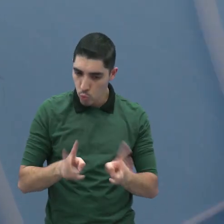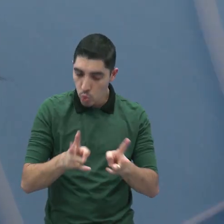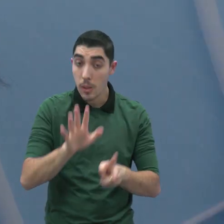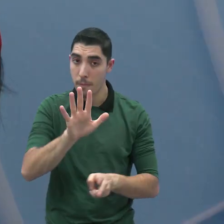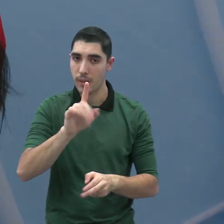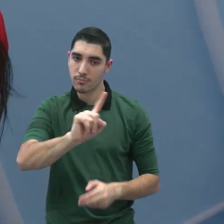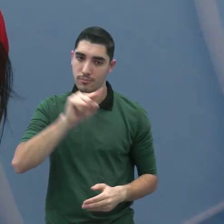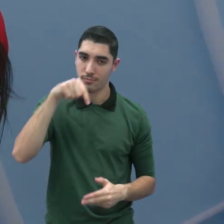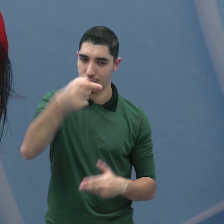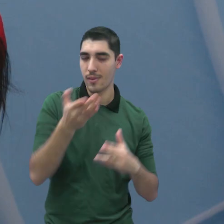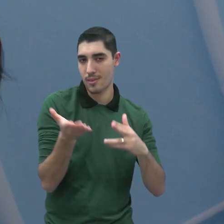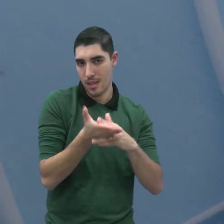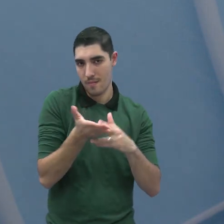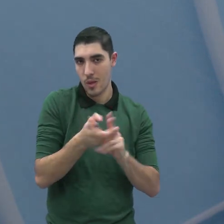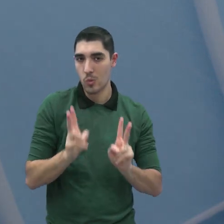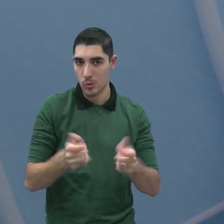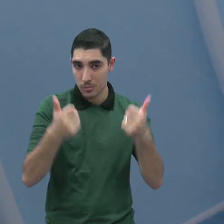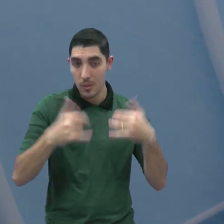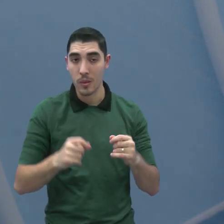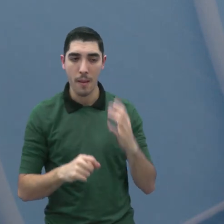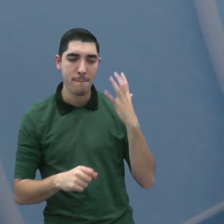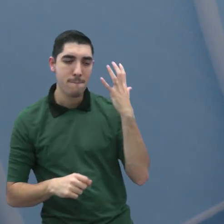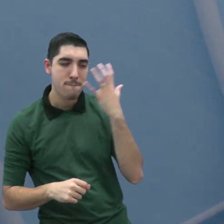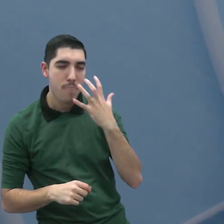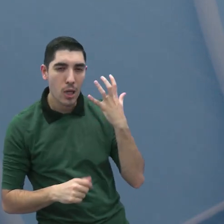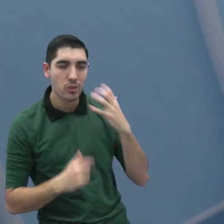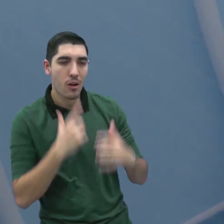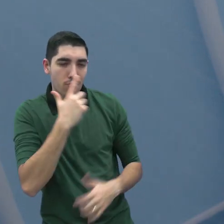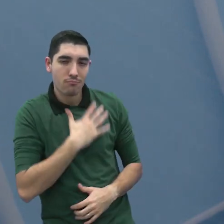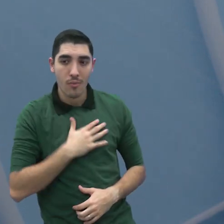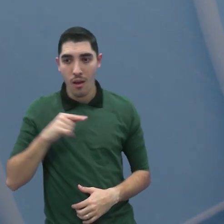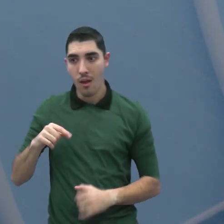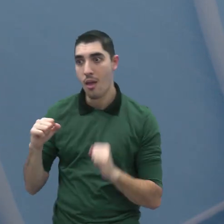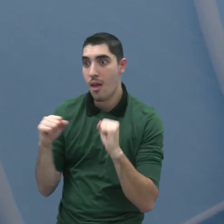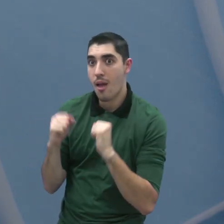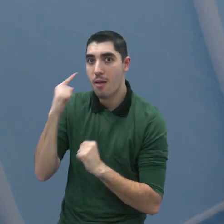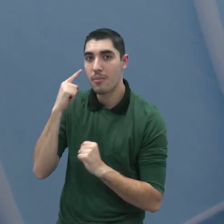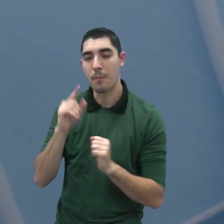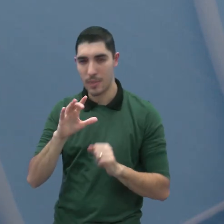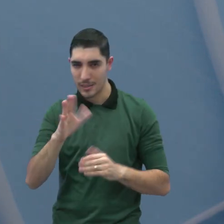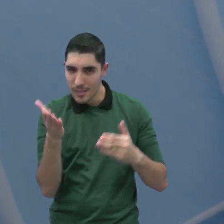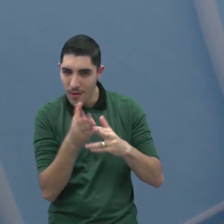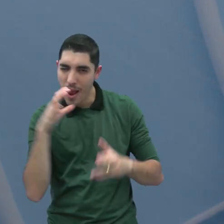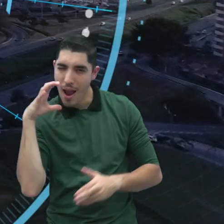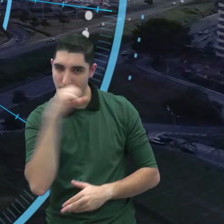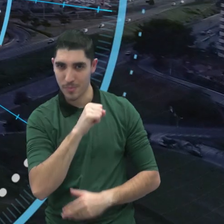bloco, paixão e fanatismo. Fique com a gente porque o intervalo é rapidinho.